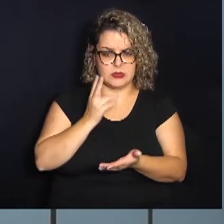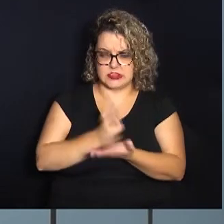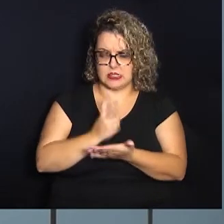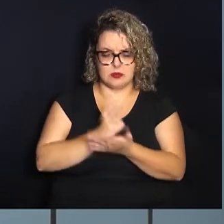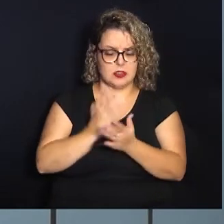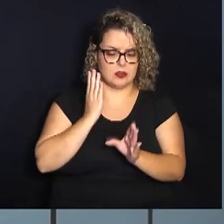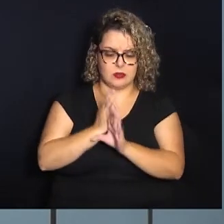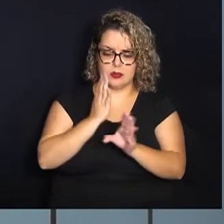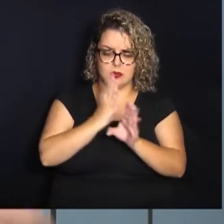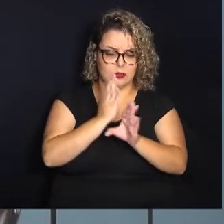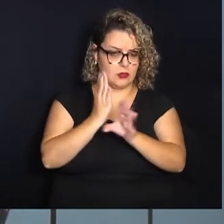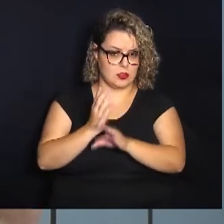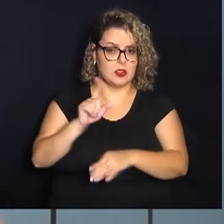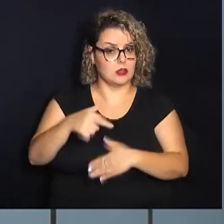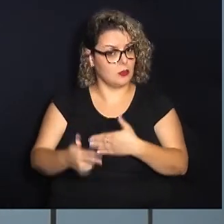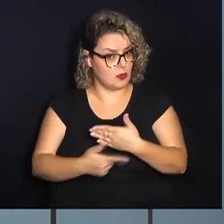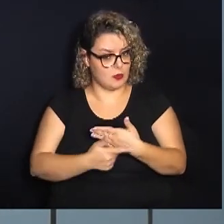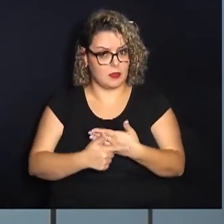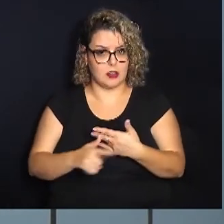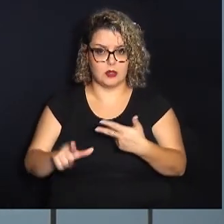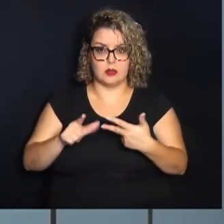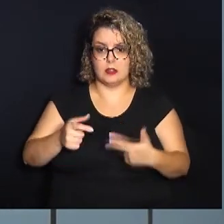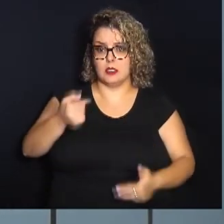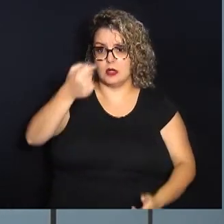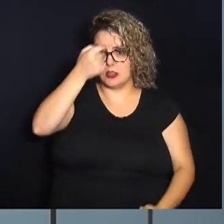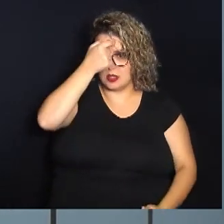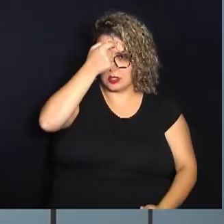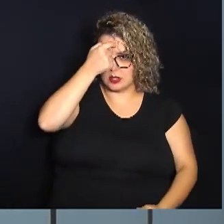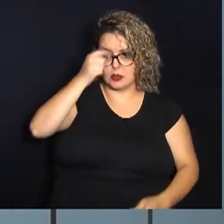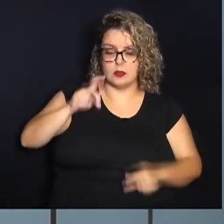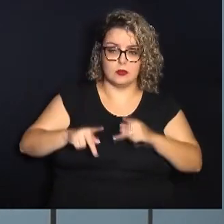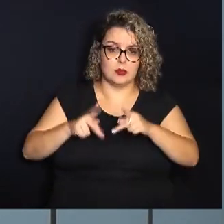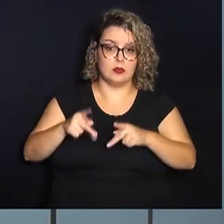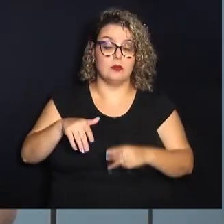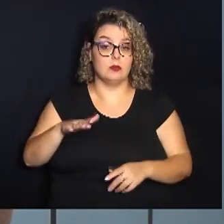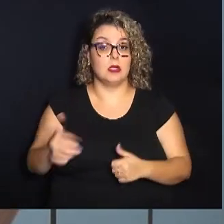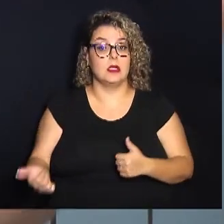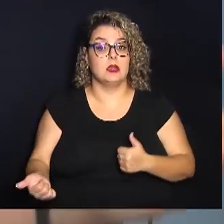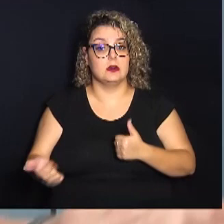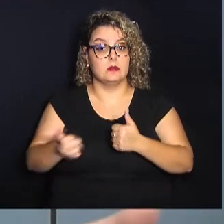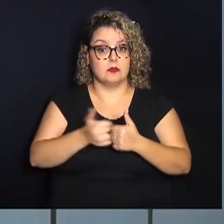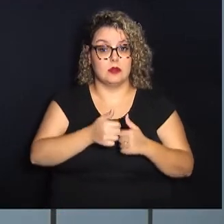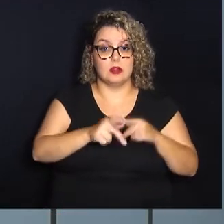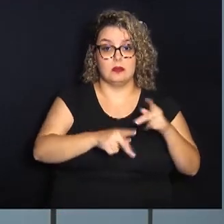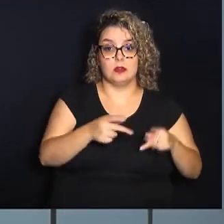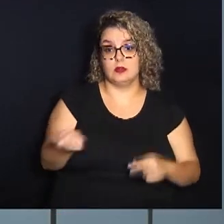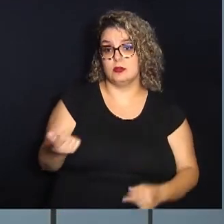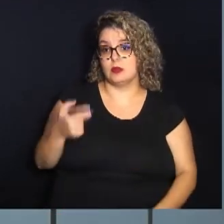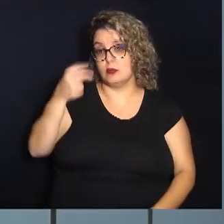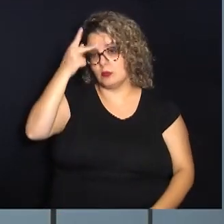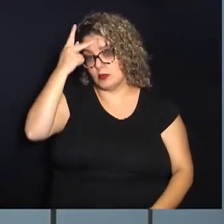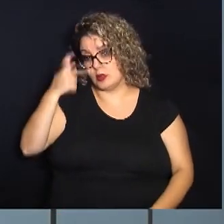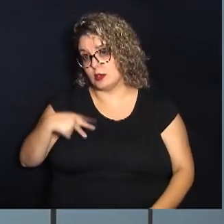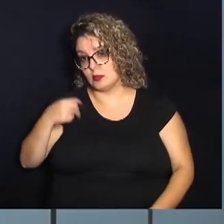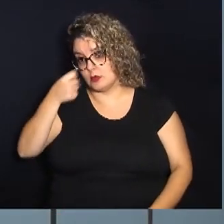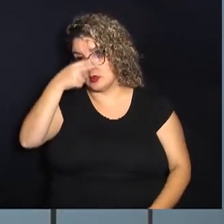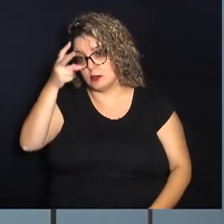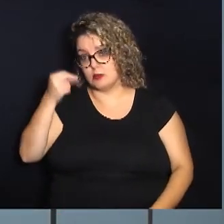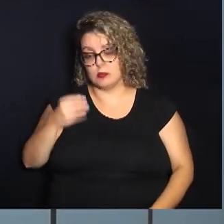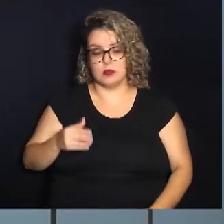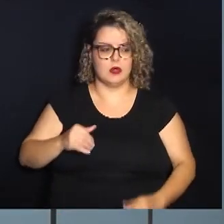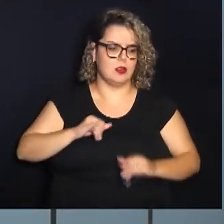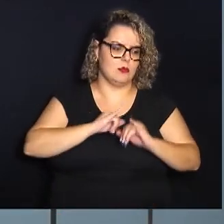papel do legislativo, é conscientizar a população, nós estamos mais perto da população do que até o prefeito, entendeu? E levar essa